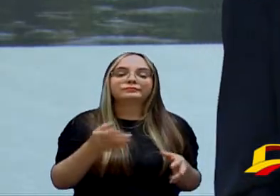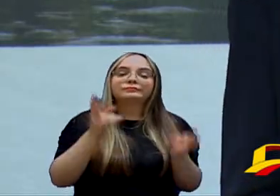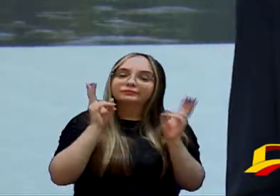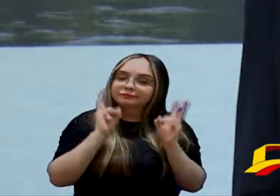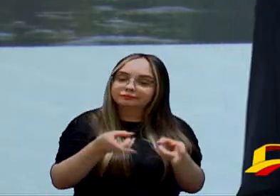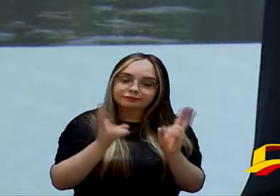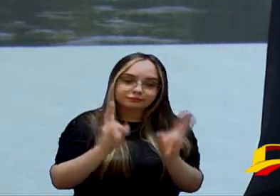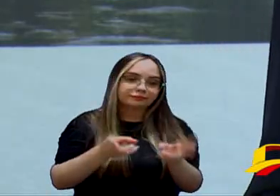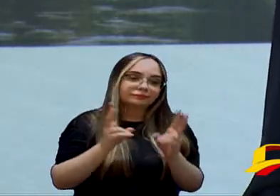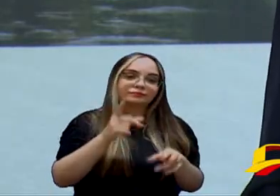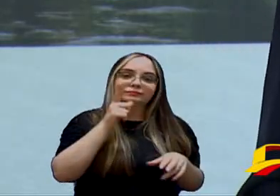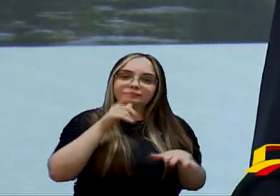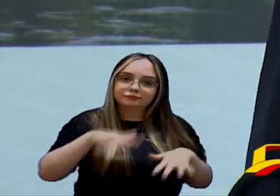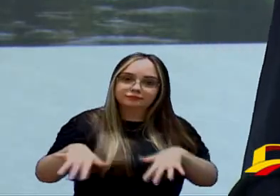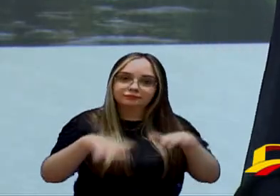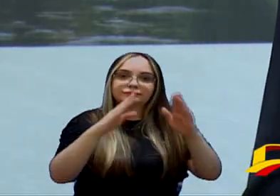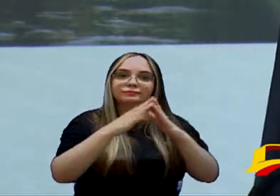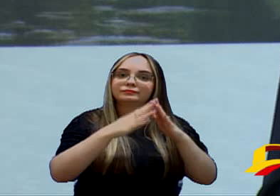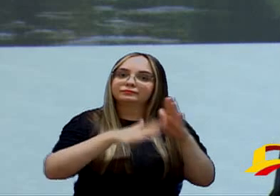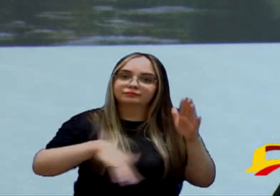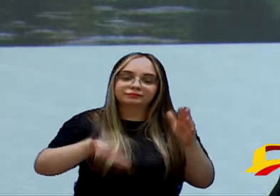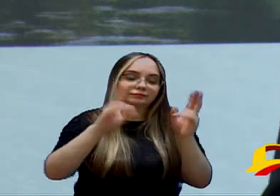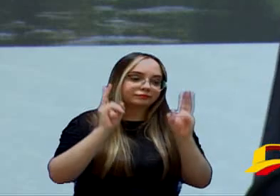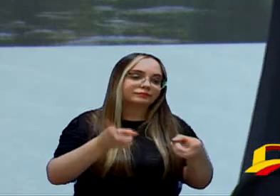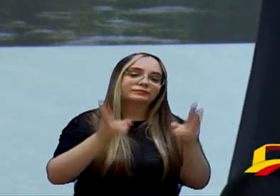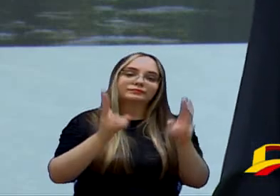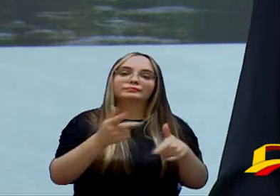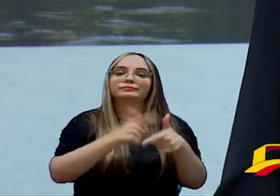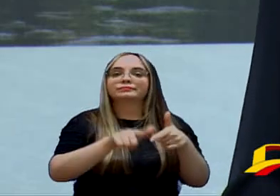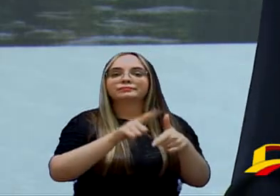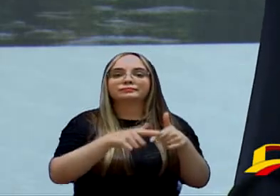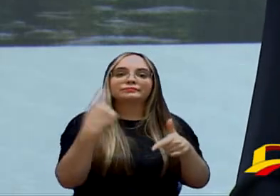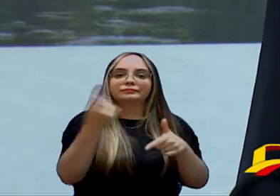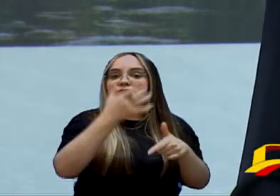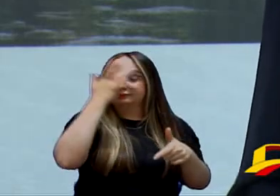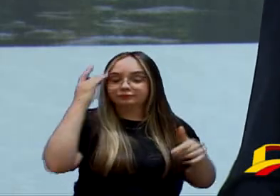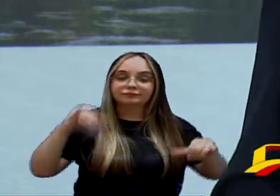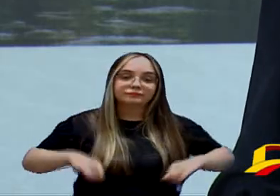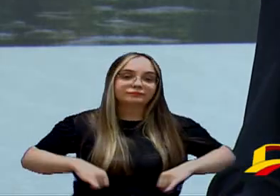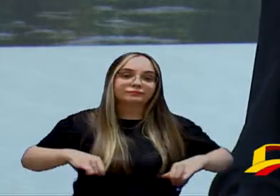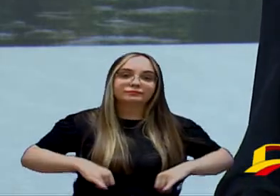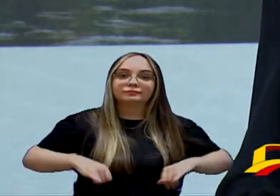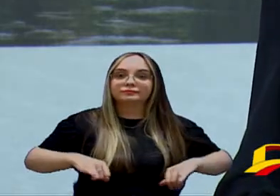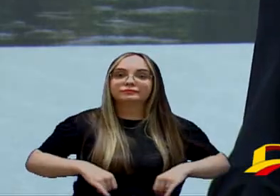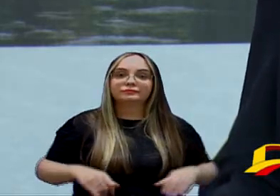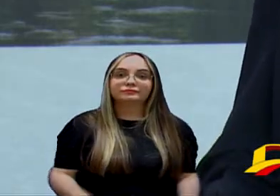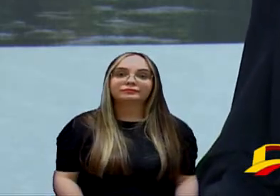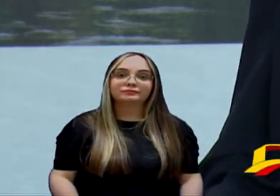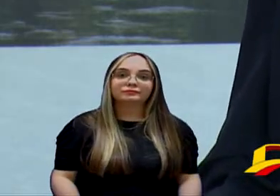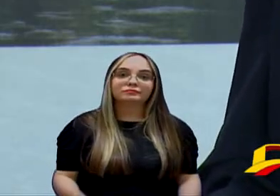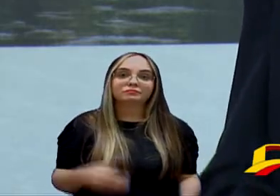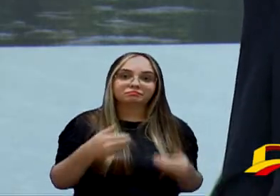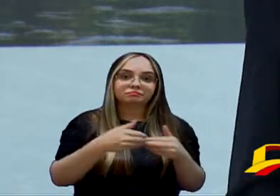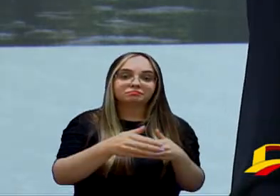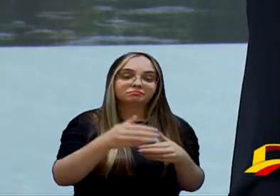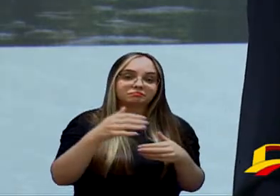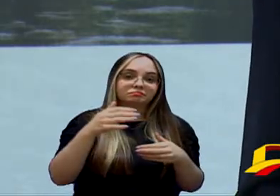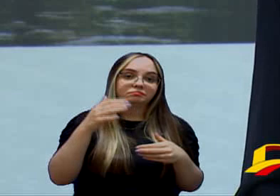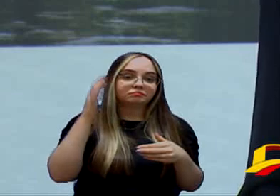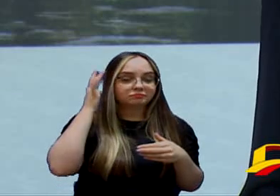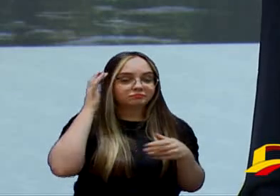a água inunda aquelas casas e eles ficam num sofrimento terrível fizeram agora de estimação